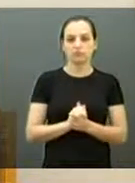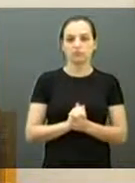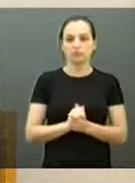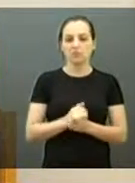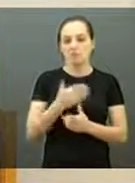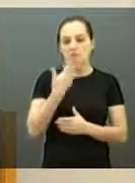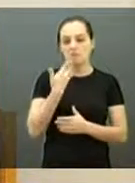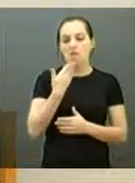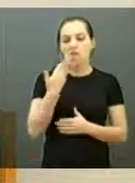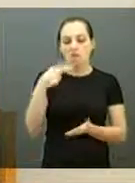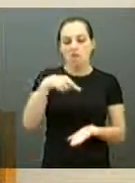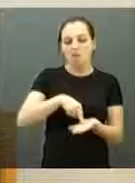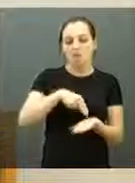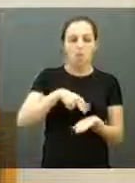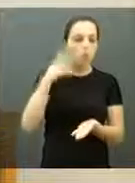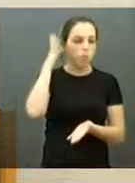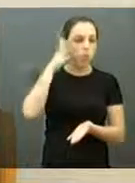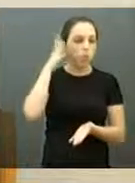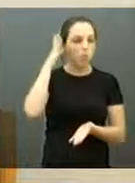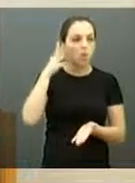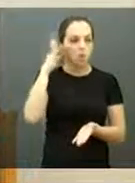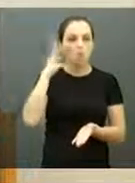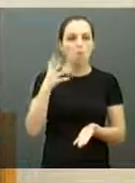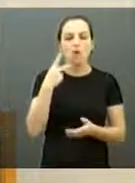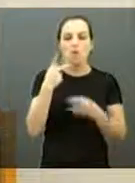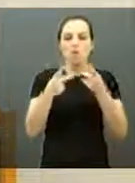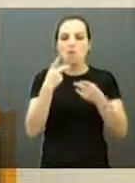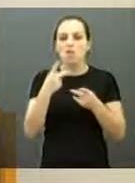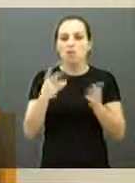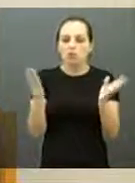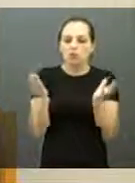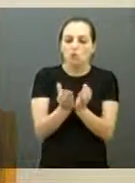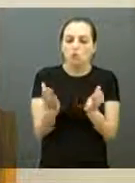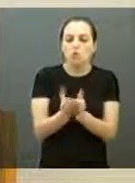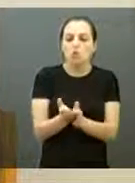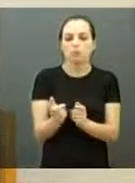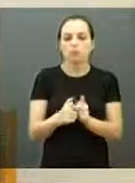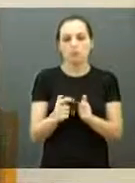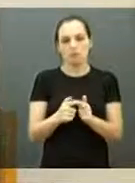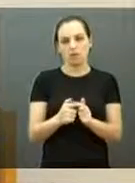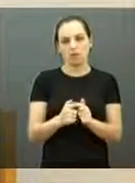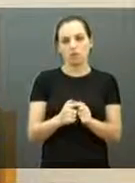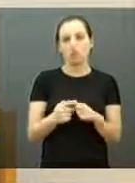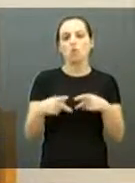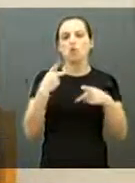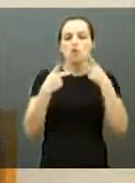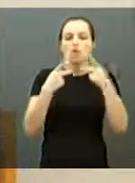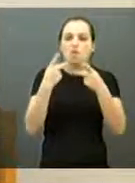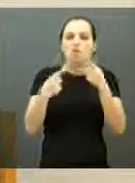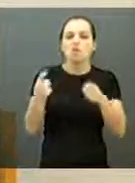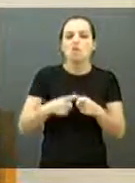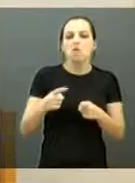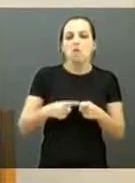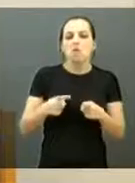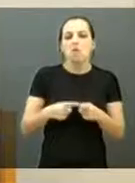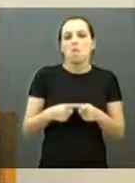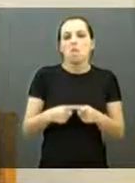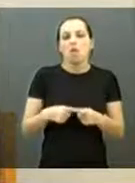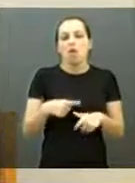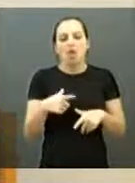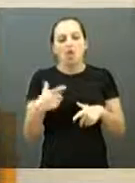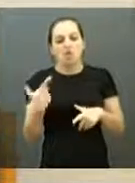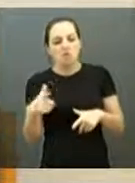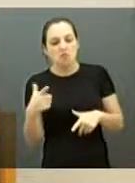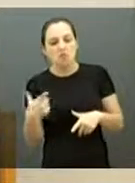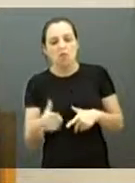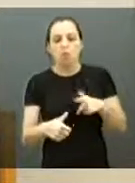É muito fácil vir aqui condenar uma classe inteira. Porque quando falaram aqui que o médico era bandido porque não trabalhava 60